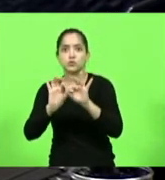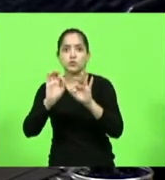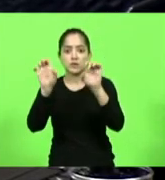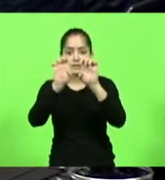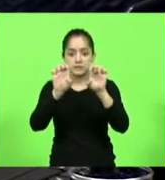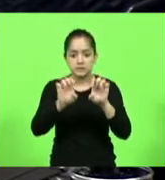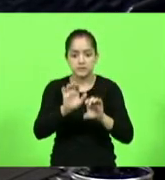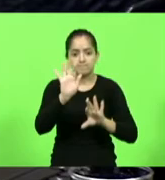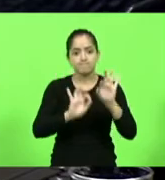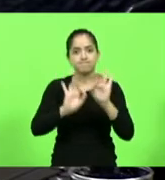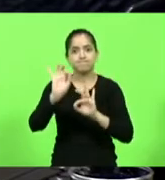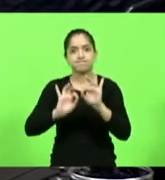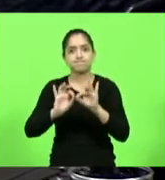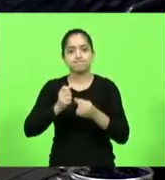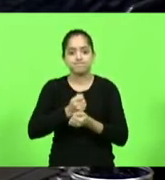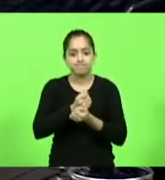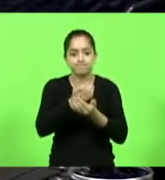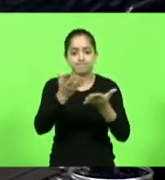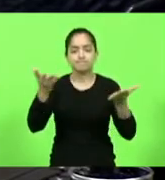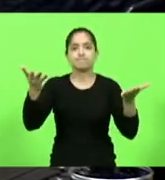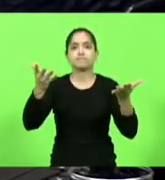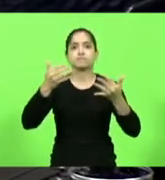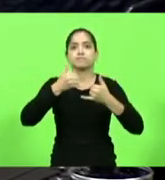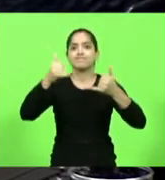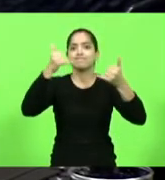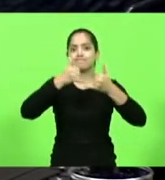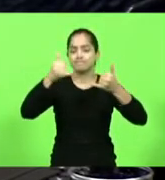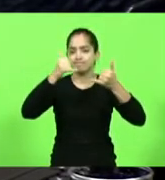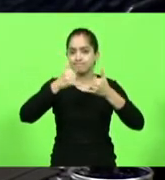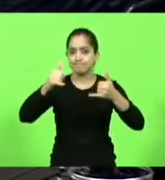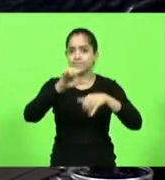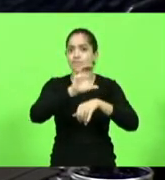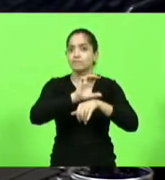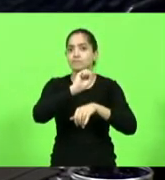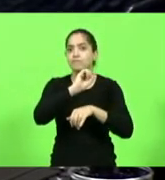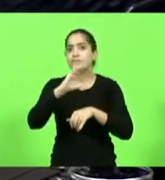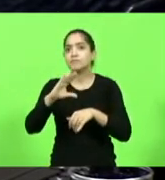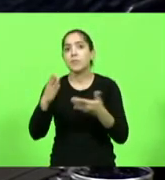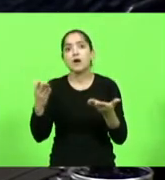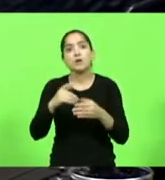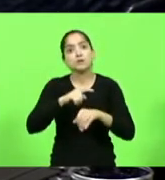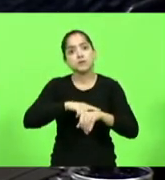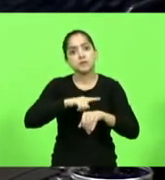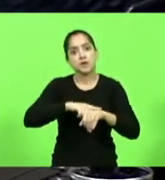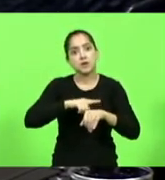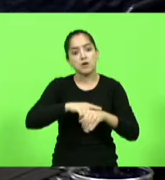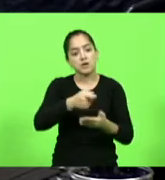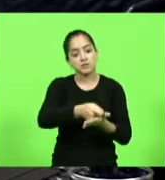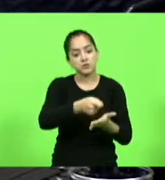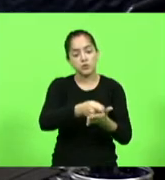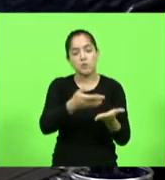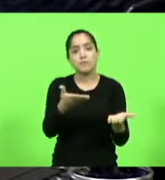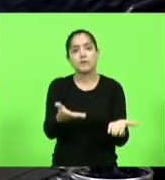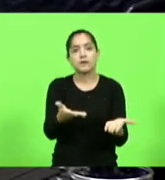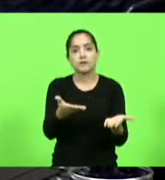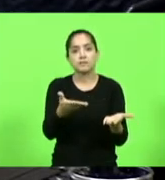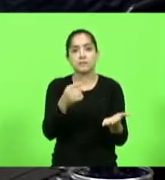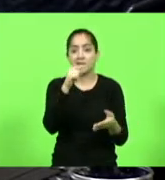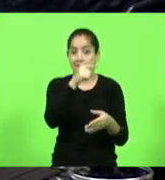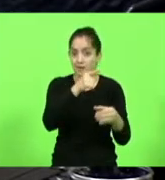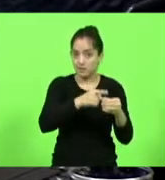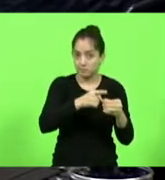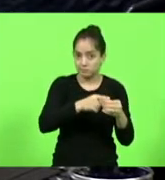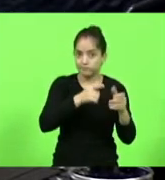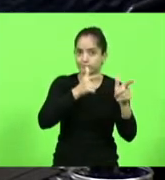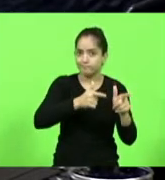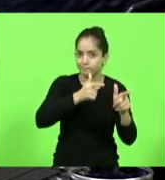distribuição de energia elétrica para o estado de Santa Catarina. Está na hora de nós cobrarmos isso, que esse exemplo de caçador de Campos